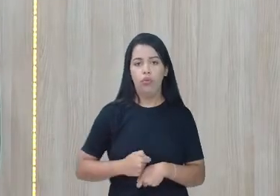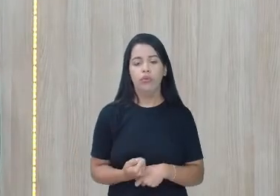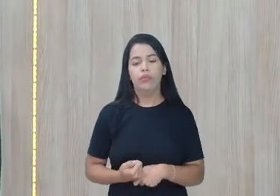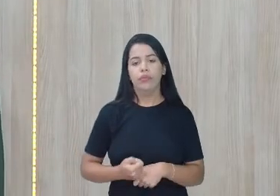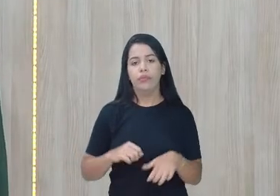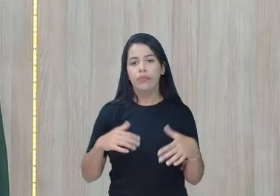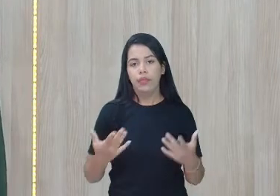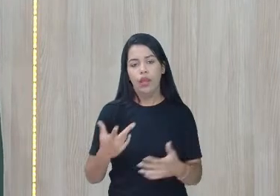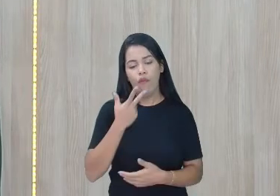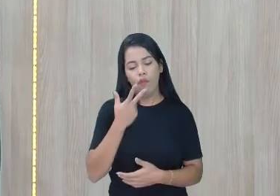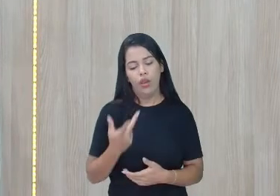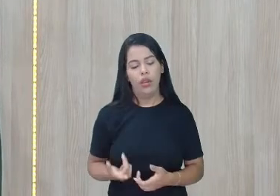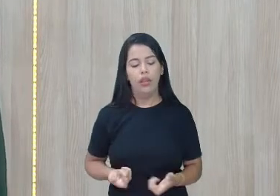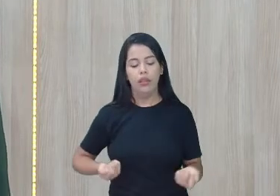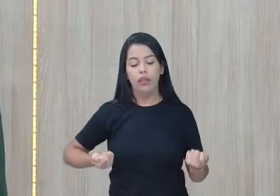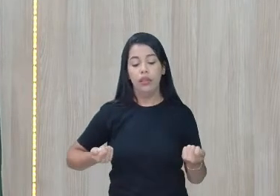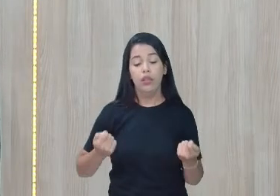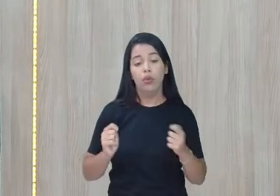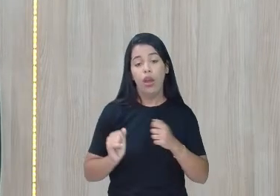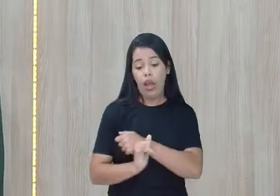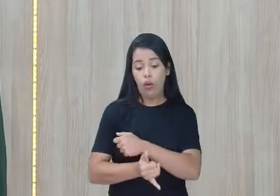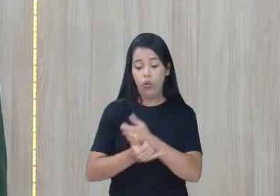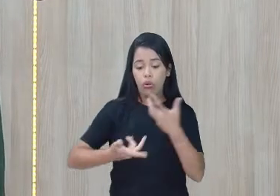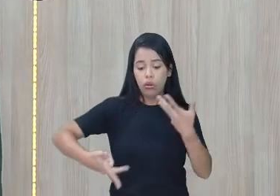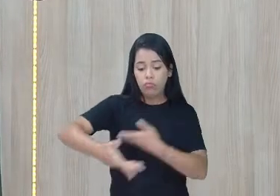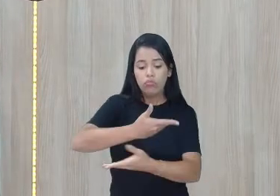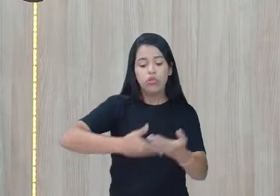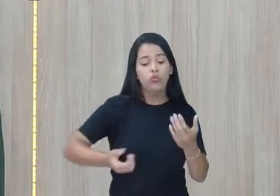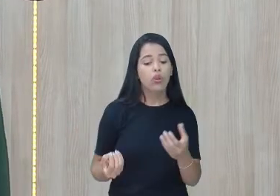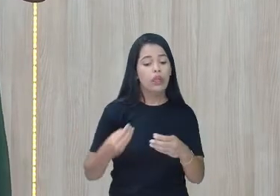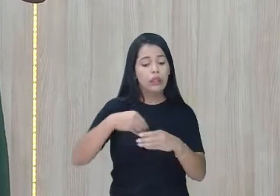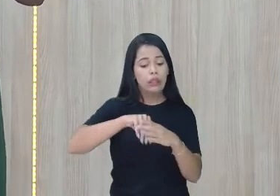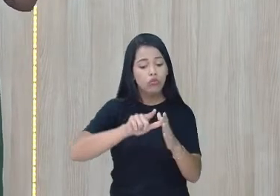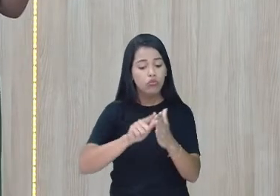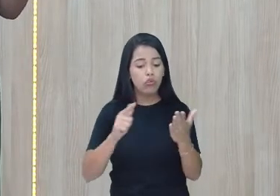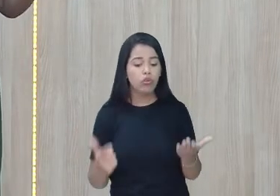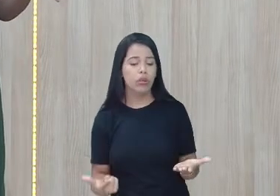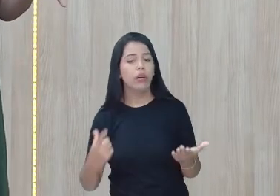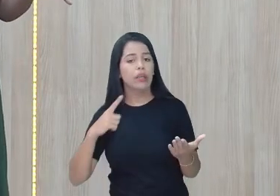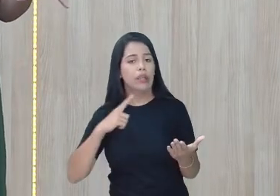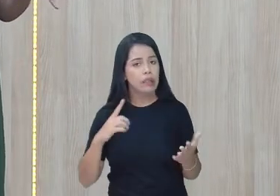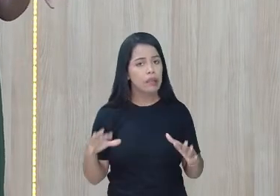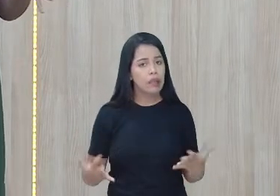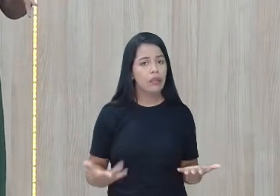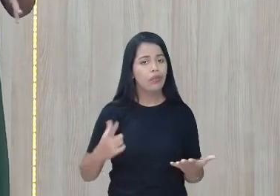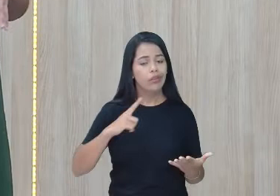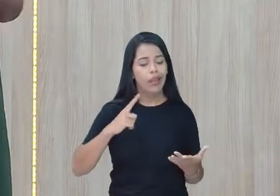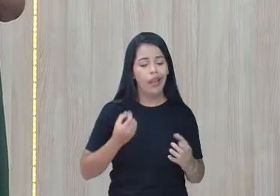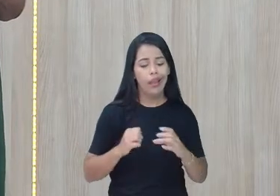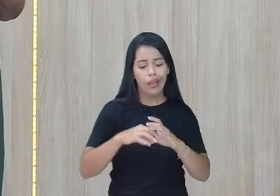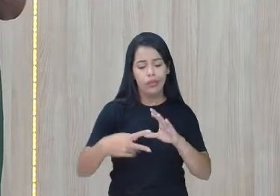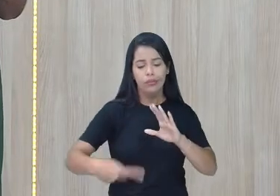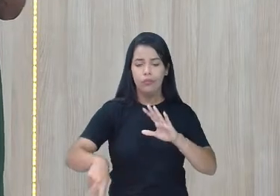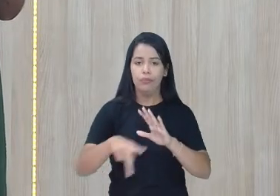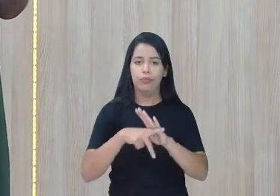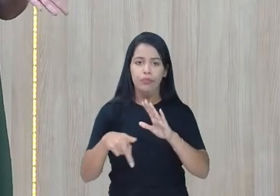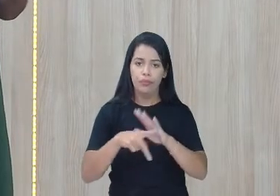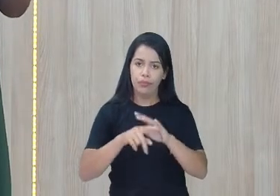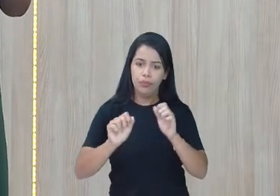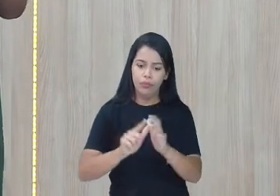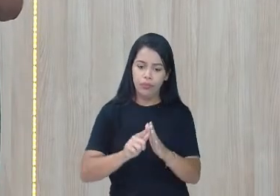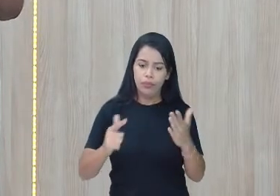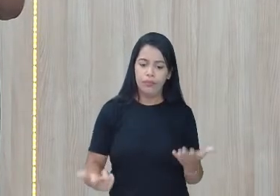ela circula no jornal. Então, ela vai importar também características do texto jornalístico, né? Muitos dos cronistas são